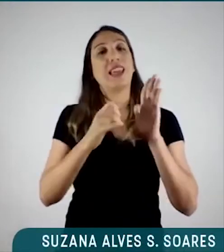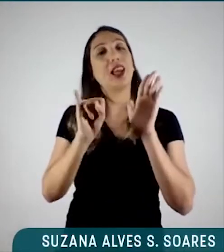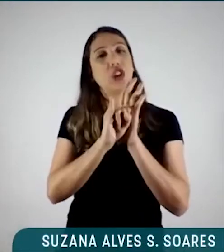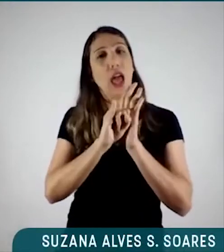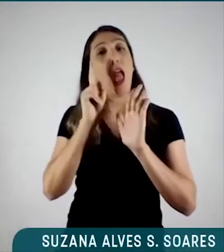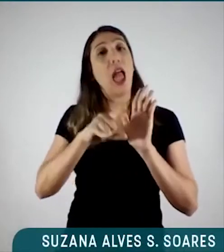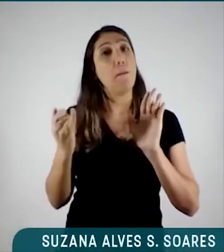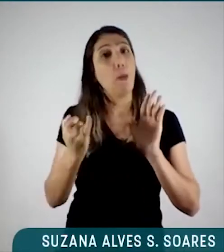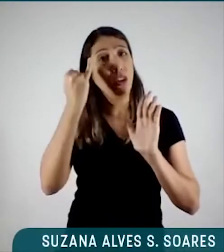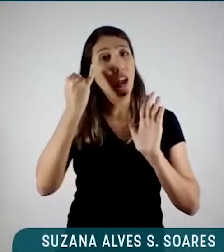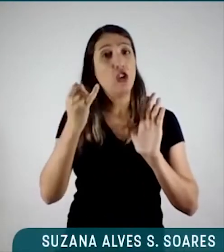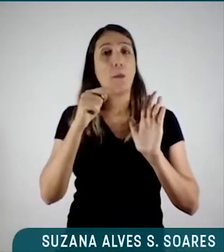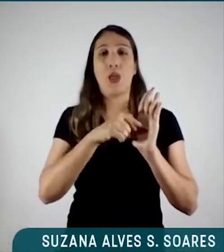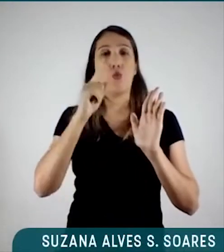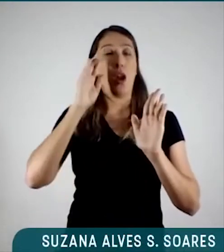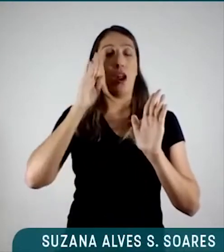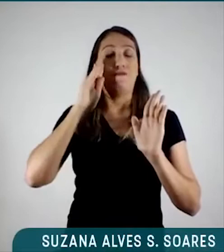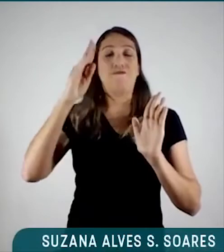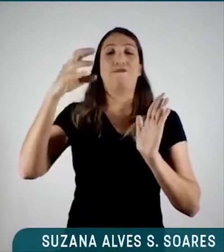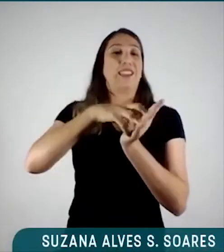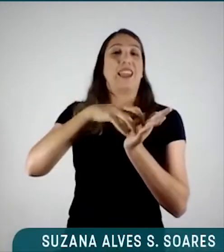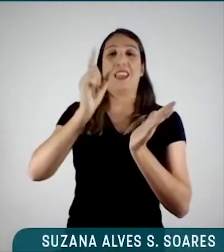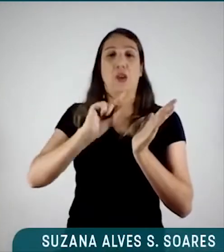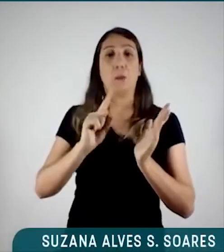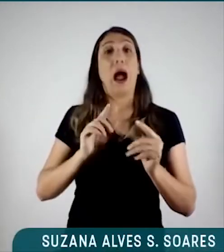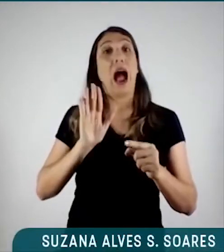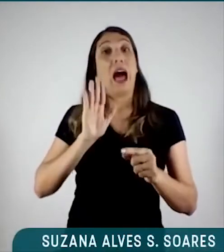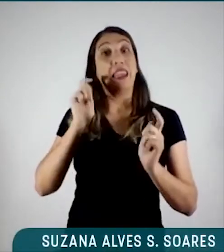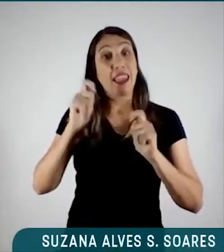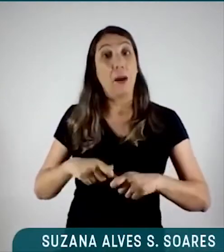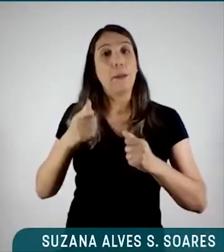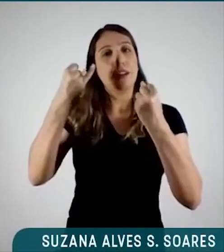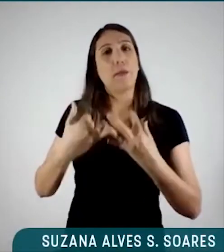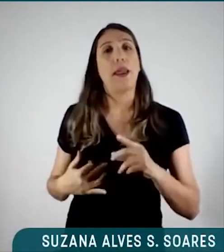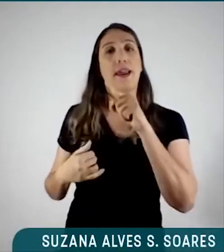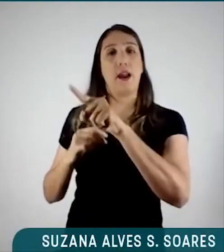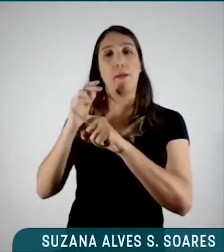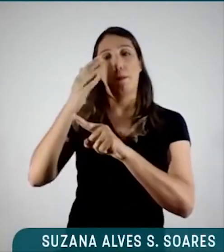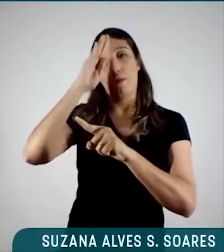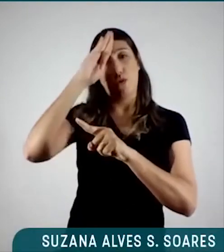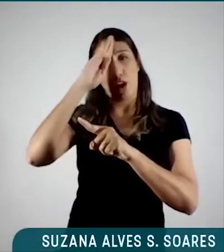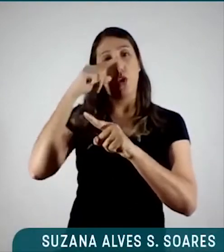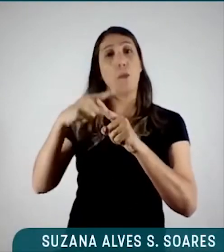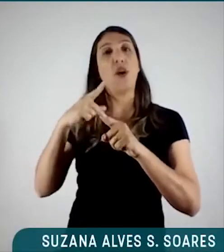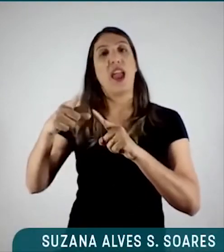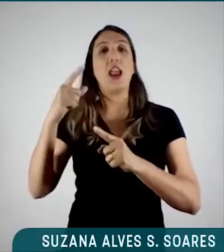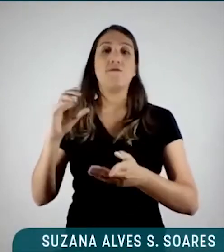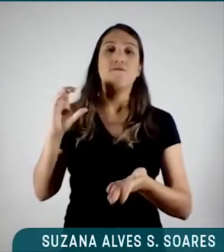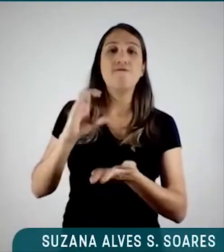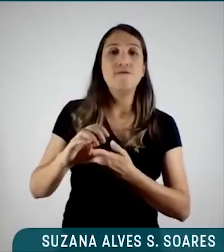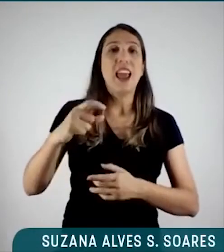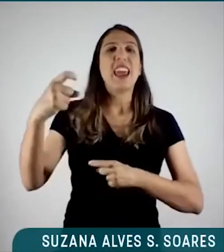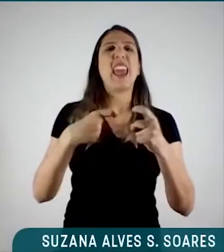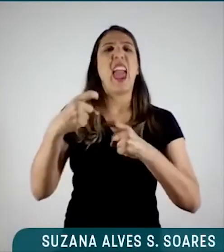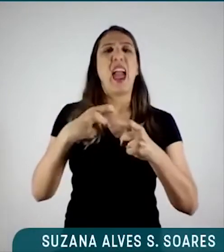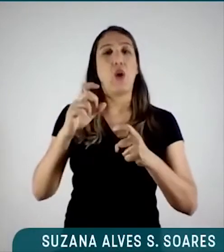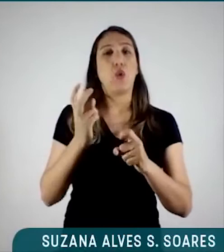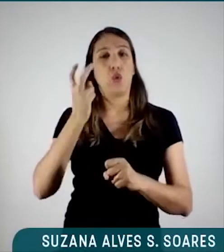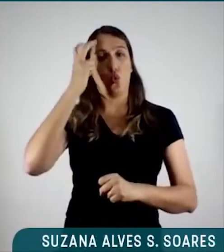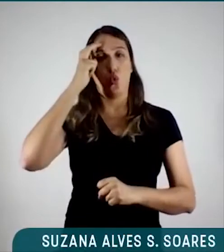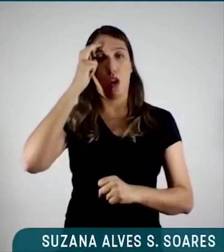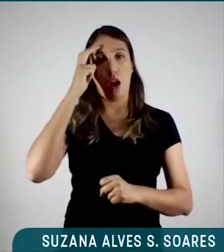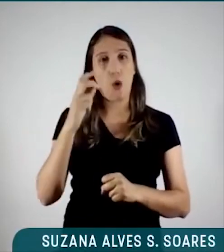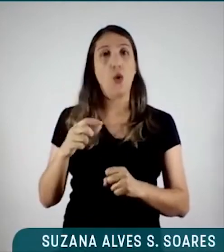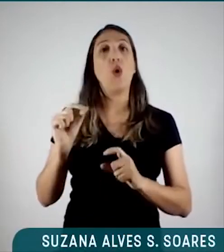não é central, ajuda a explicar o Bolsonaro. Quando ele investe na guerra cultural, ele investe em mistificações como mamadeira